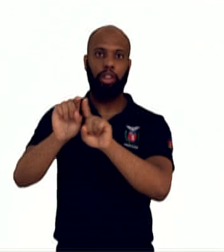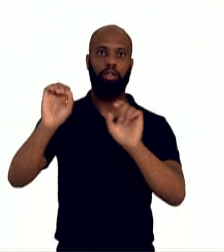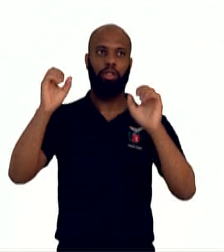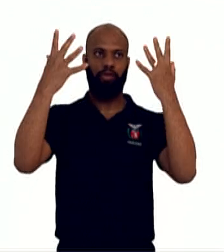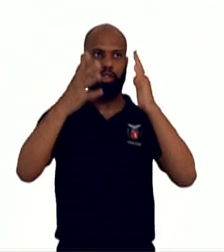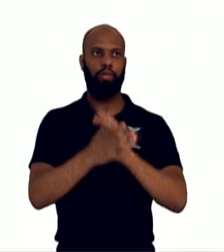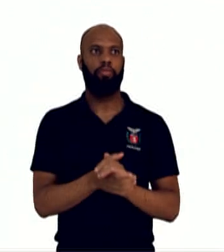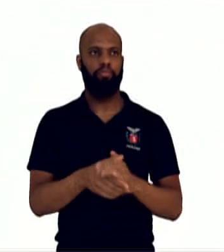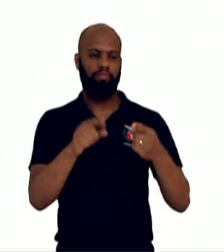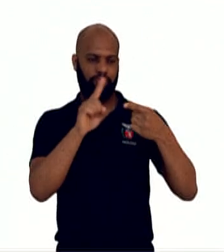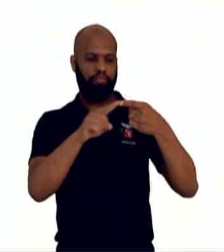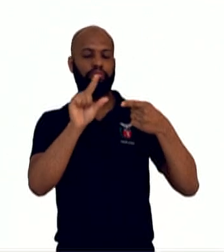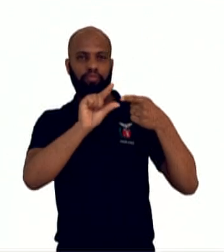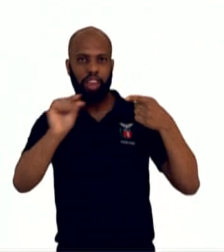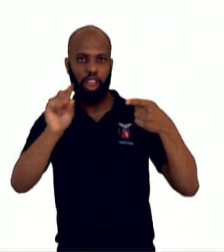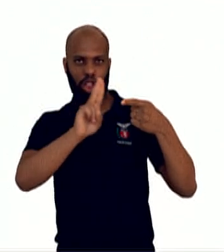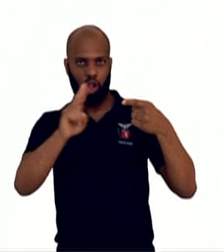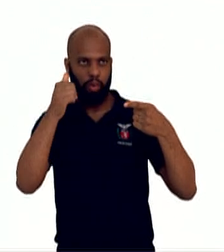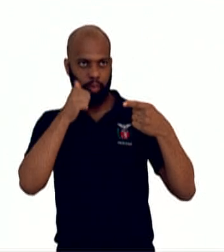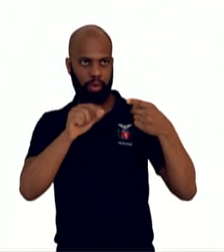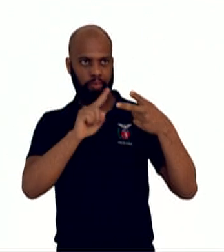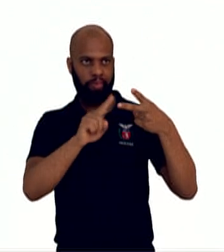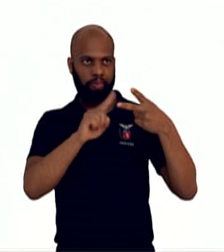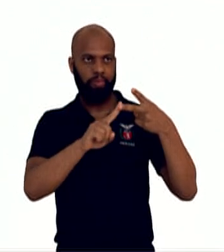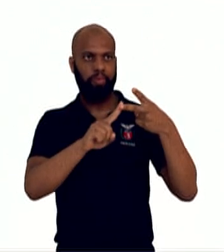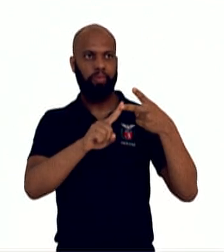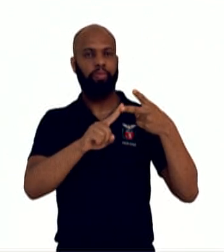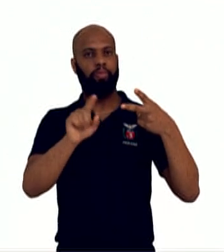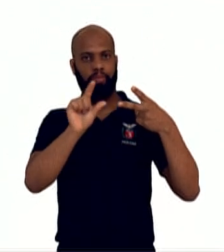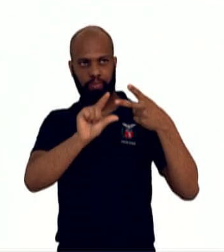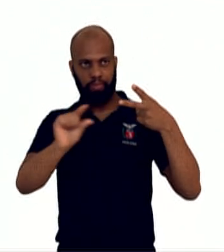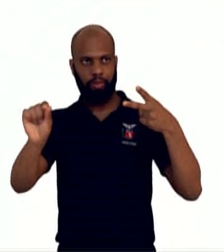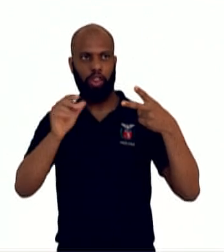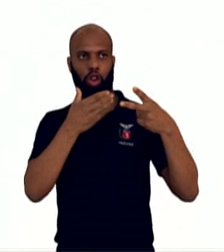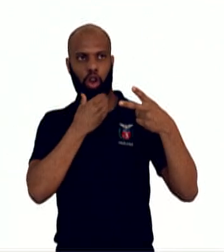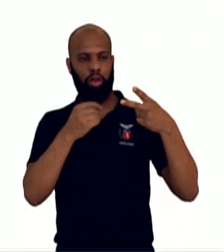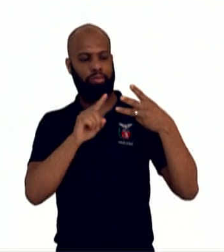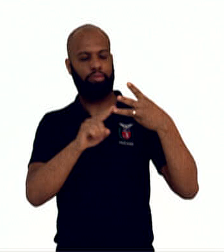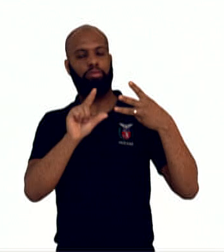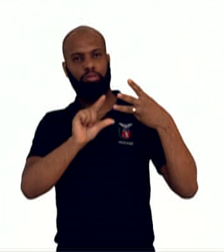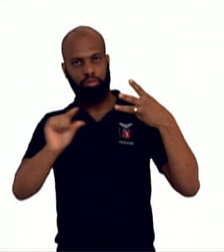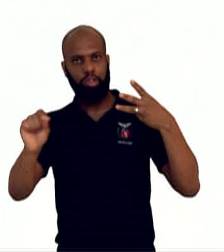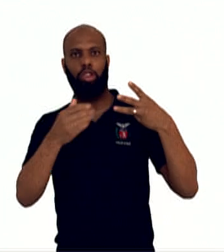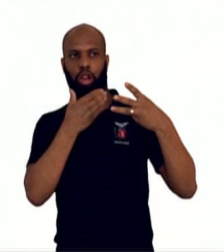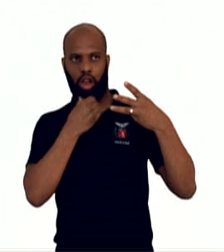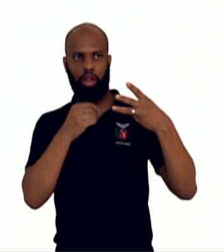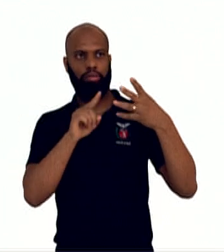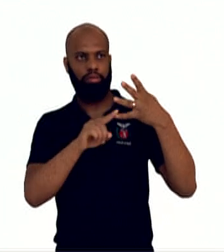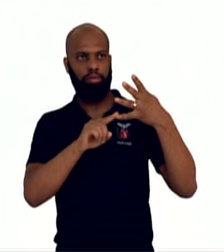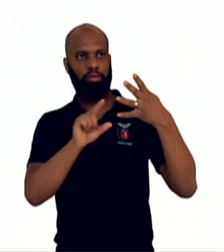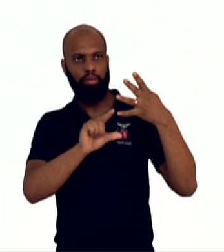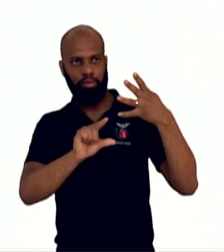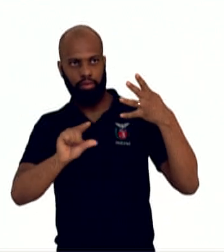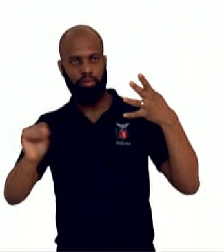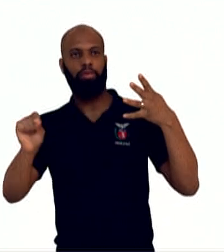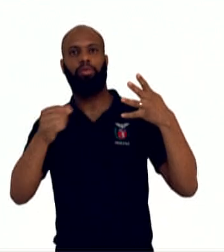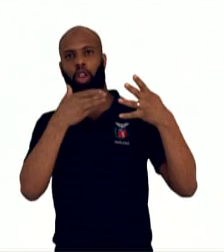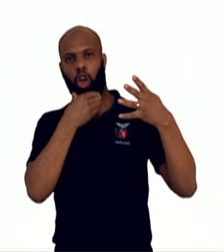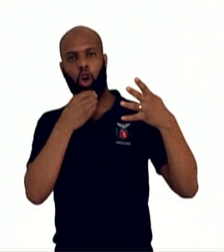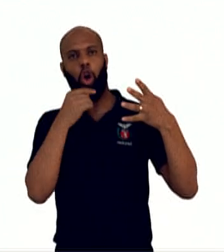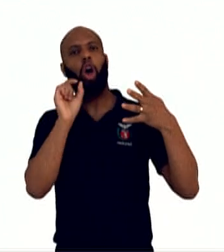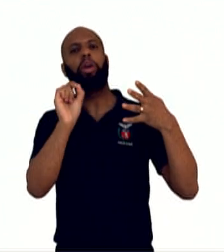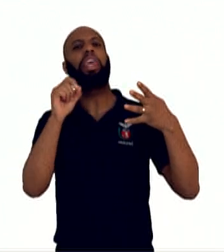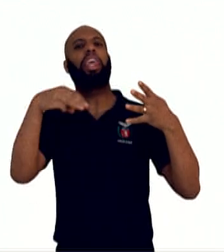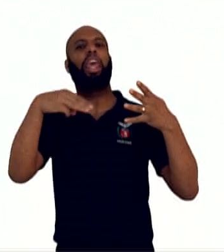Letra A, Anitta Malfatti. Letra B, Villa-Lobos. Letra C, Di Cavalcanti. Letra